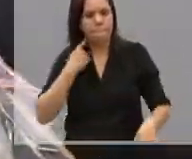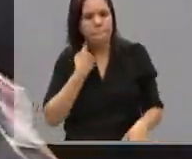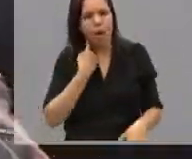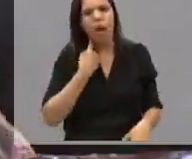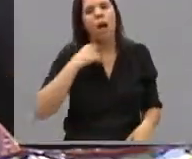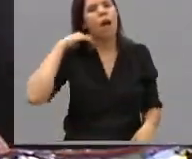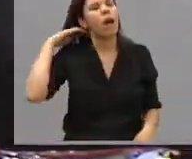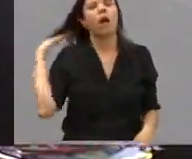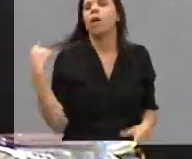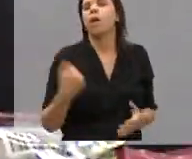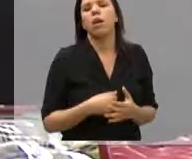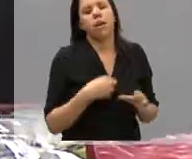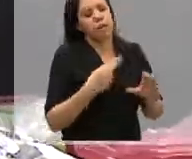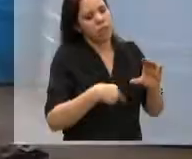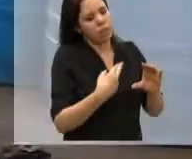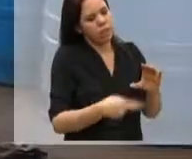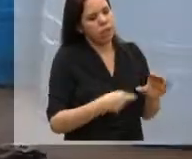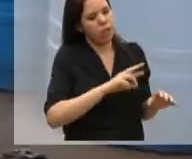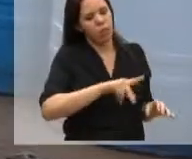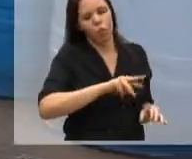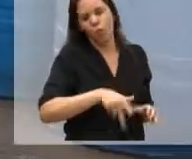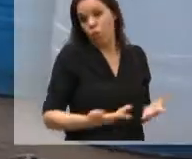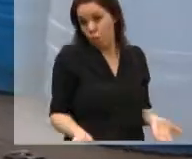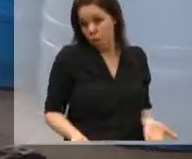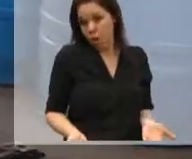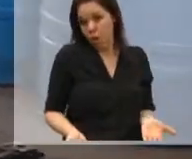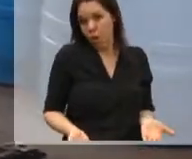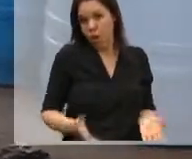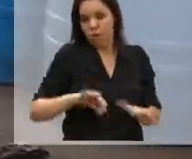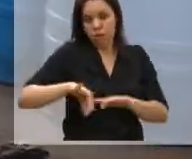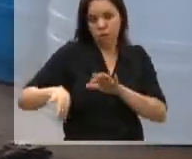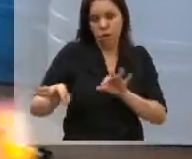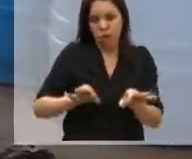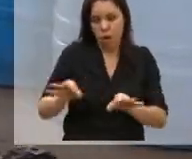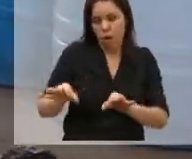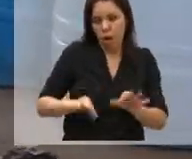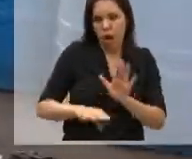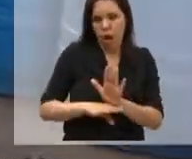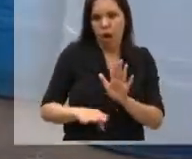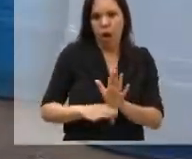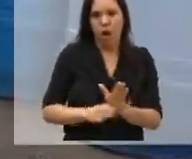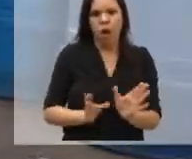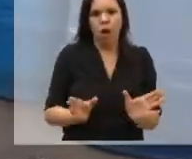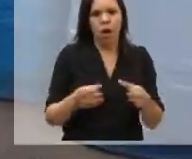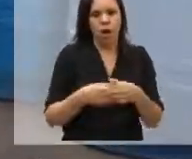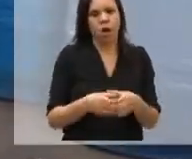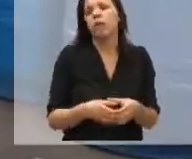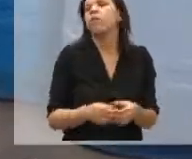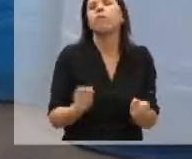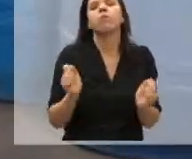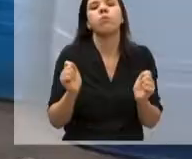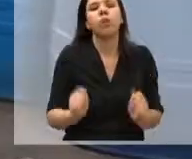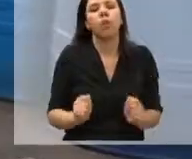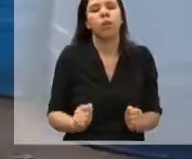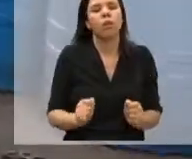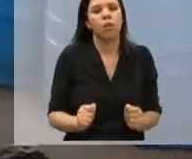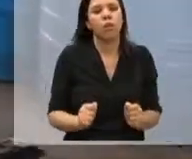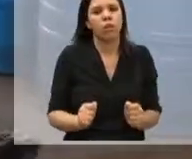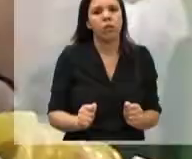coloque aqui aquele que é reciclável, aquele que não é, e nós damos esta força para que essas cooperativas elas possam